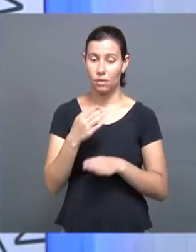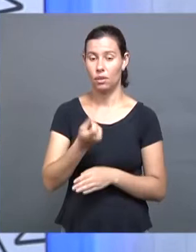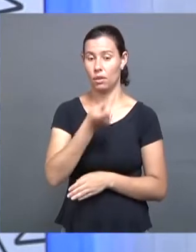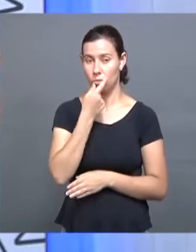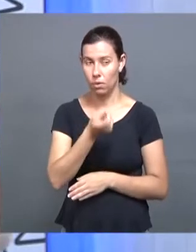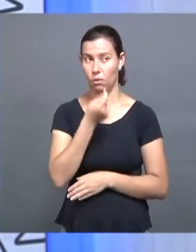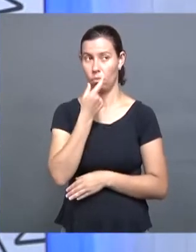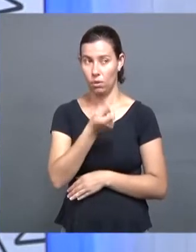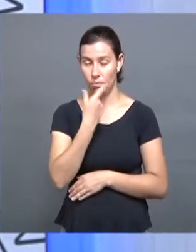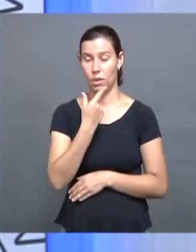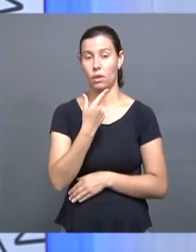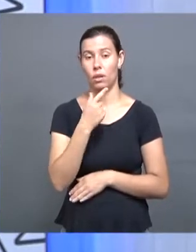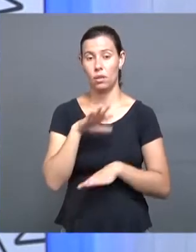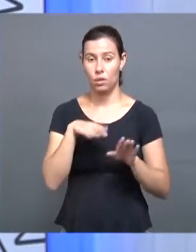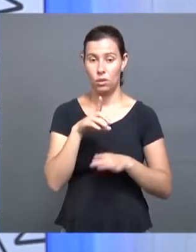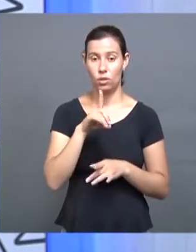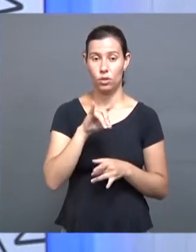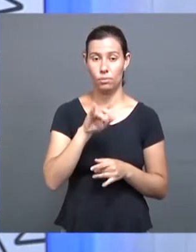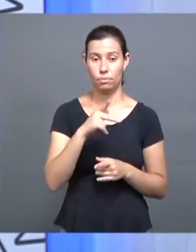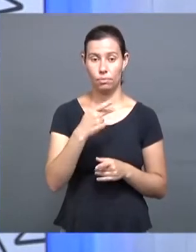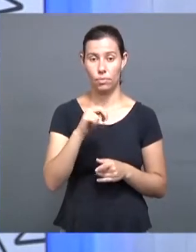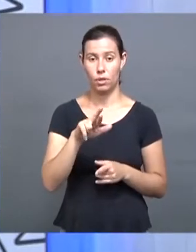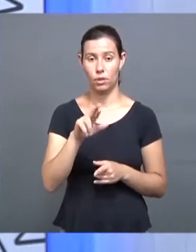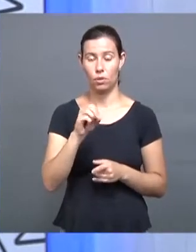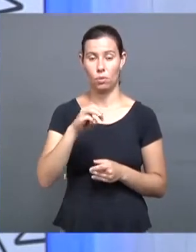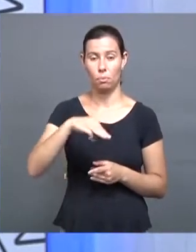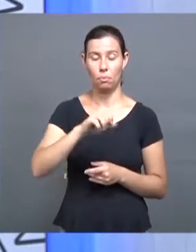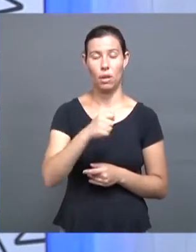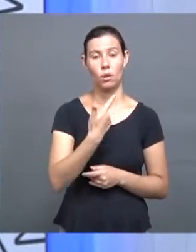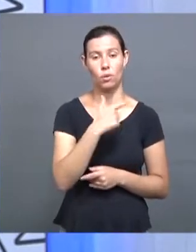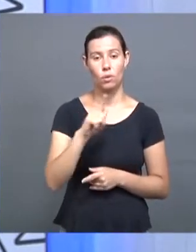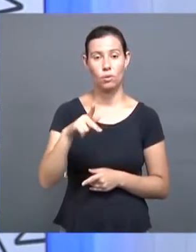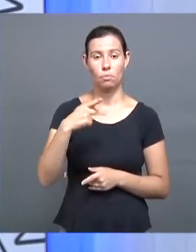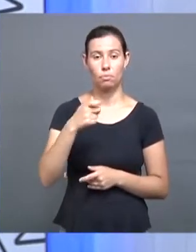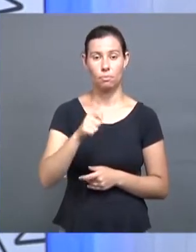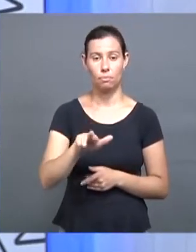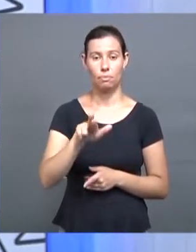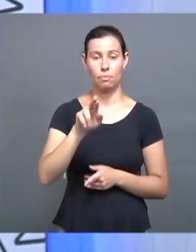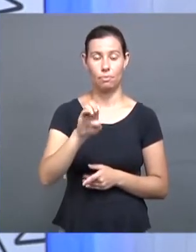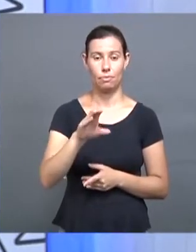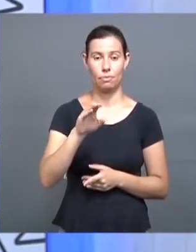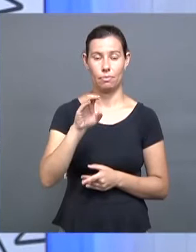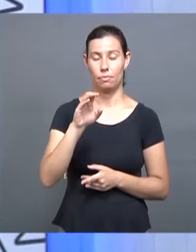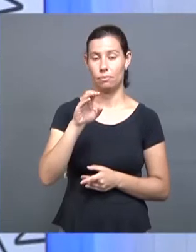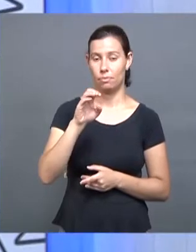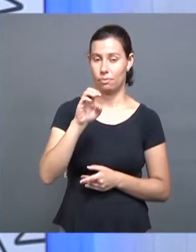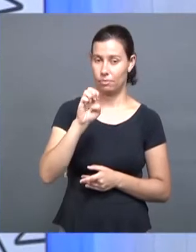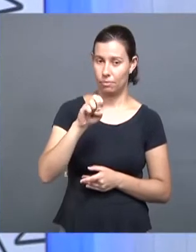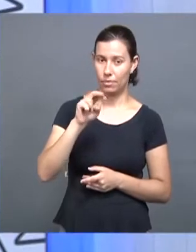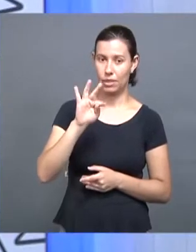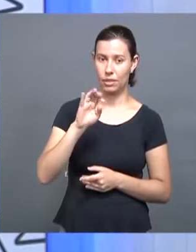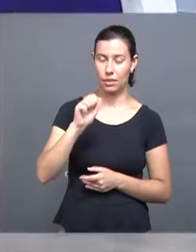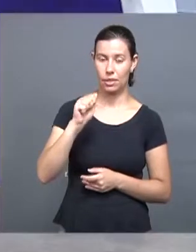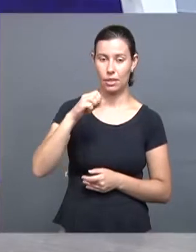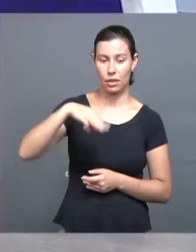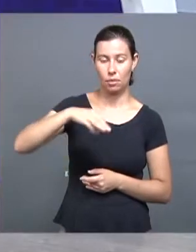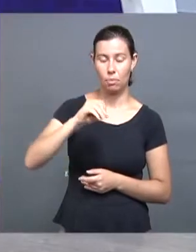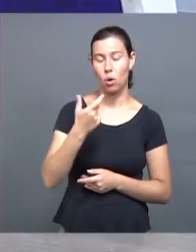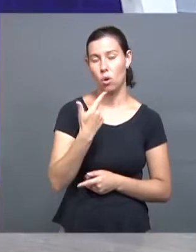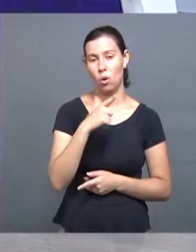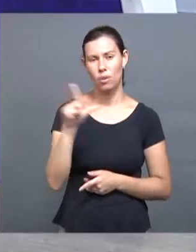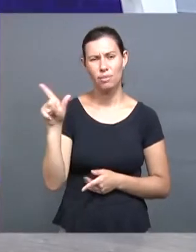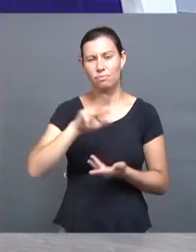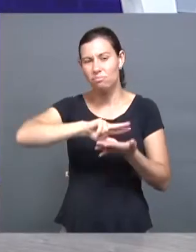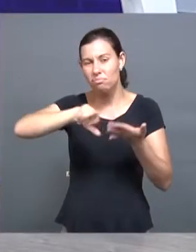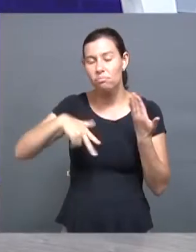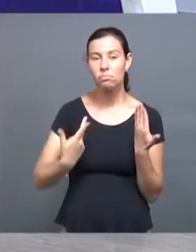analgésicos. E analgésicos comuns, dipirona, paracetamol, anti-inflamatórios, né, que tem à vontade. A automedicação, como